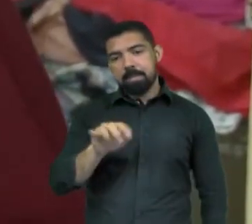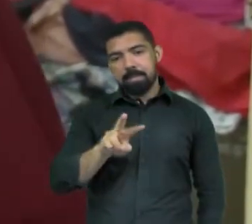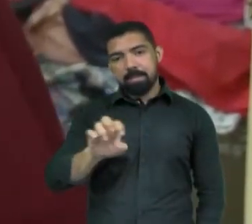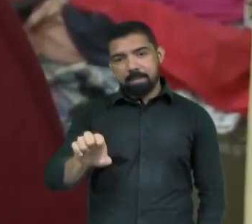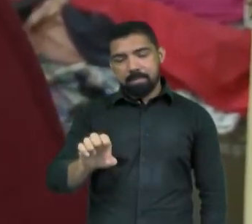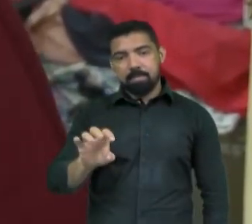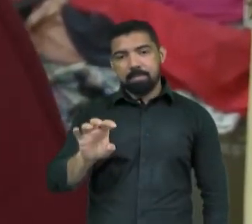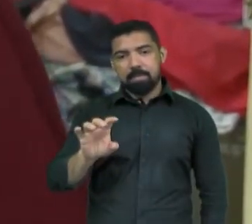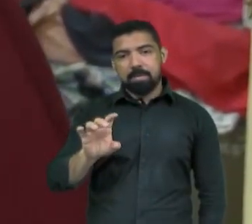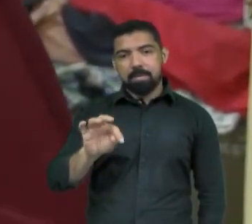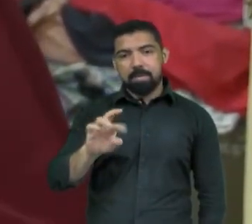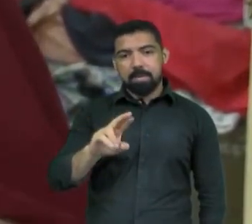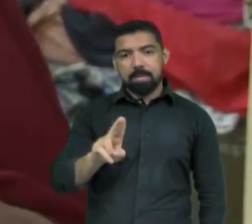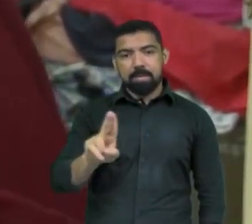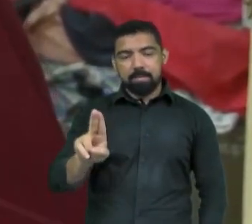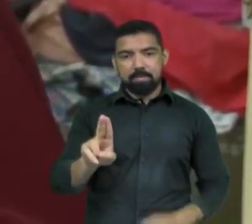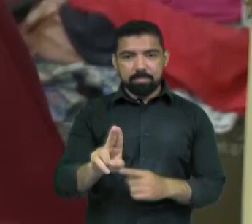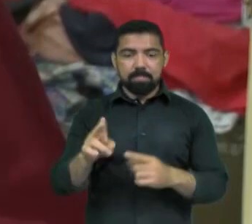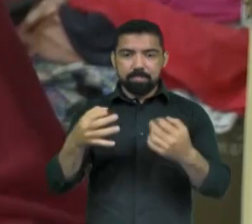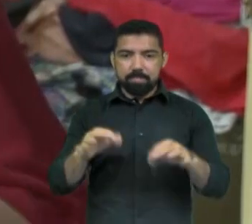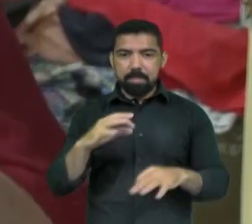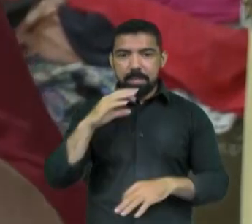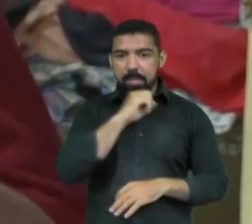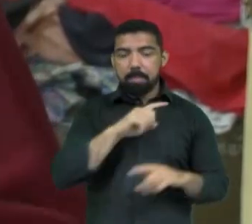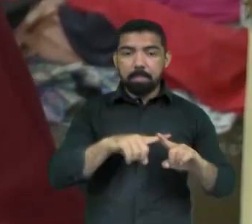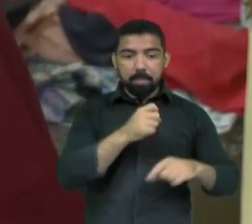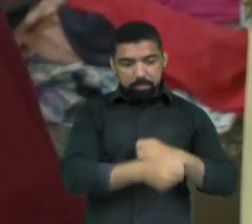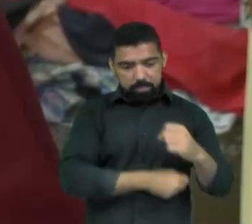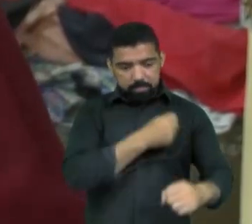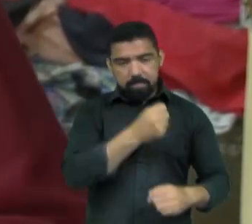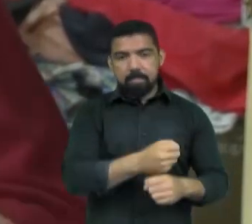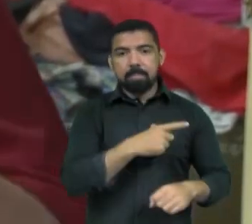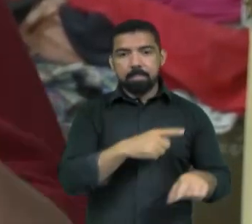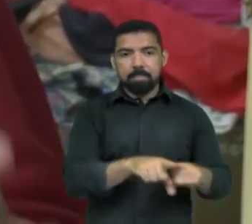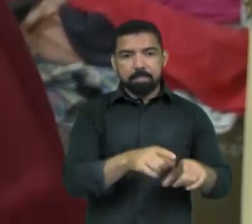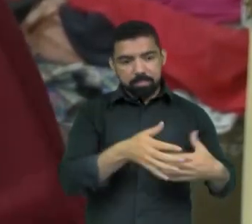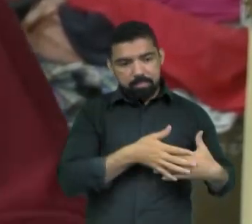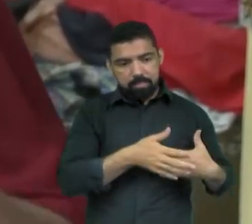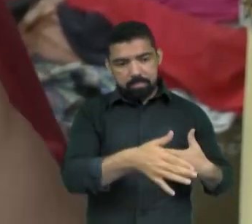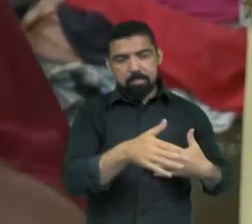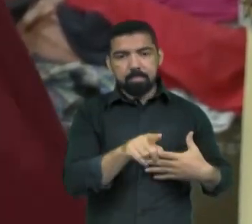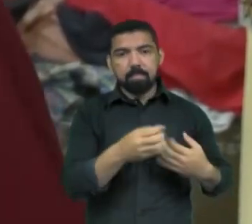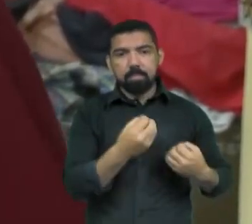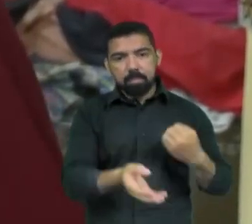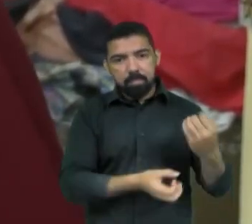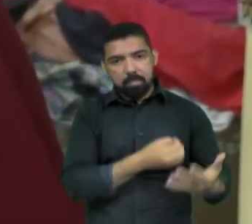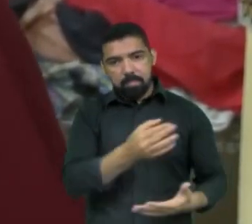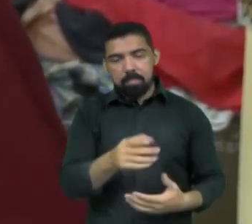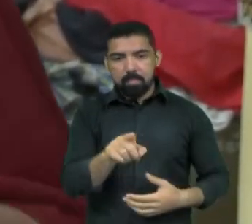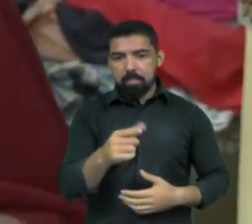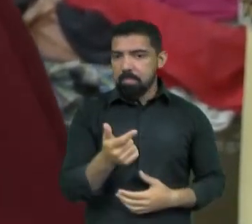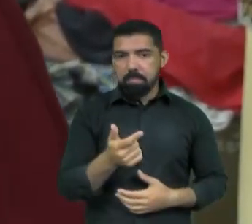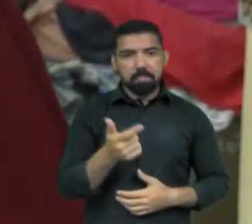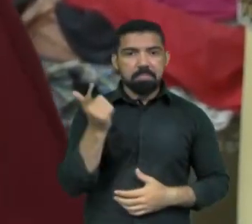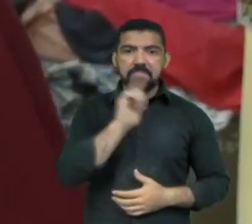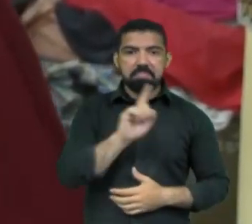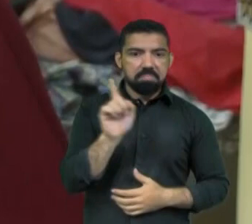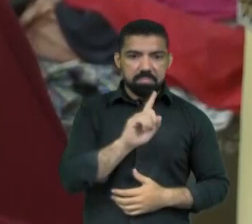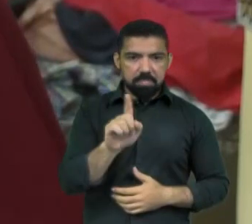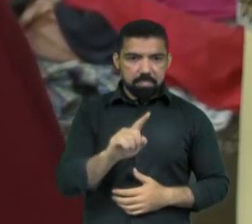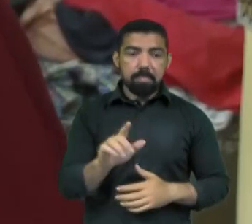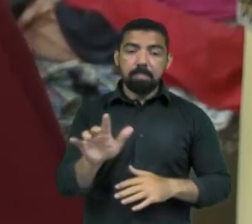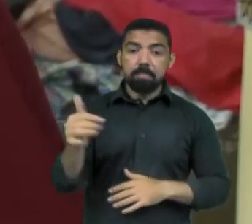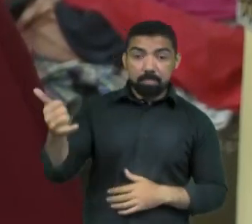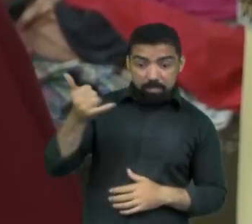rapidinho a gente recolhe a doação. Mas, ao longo do ano, se você tiver outras doações para fazer, doações grandes, que você não tenha como trazer, liga para a gente